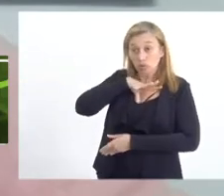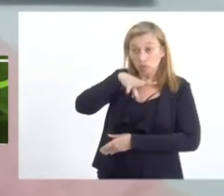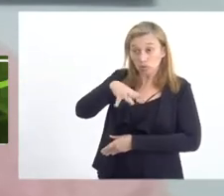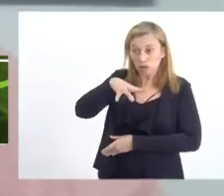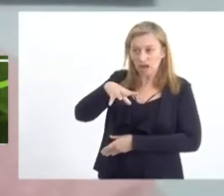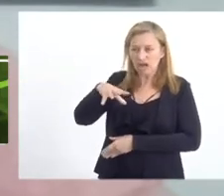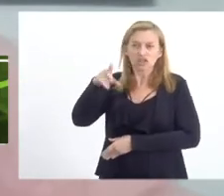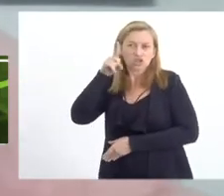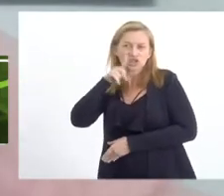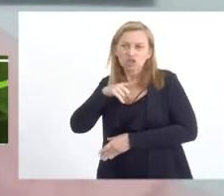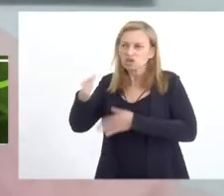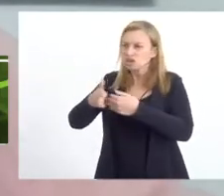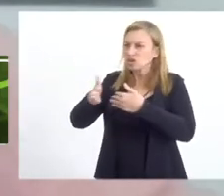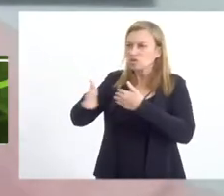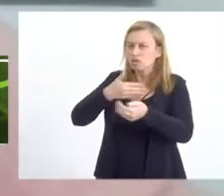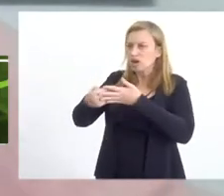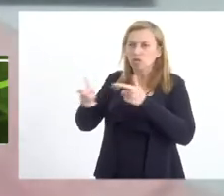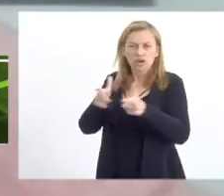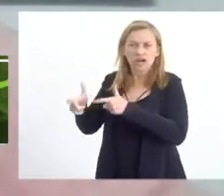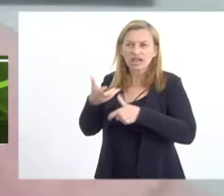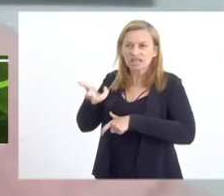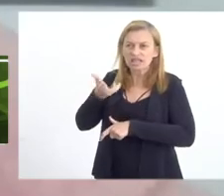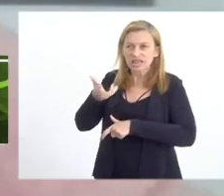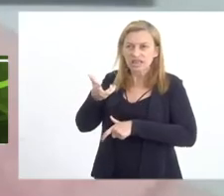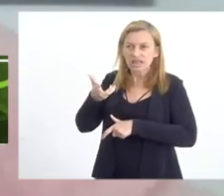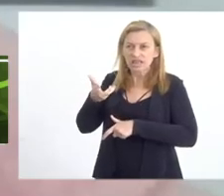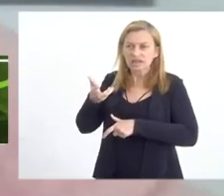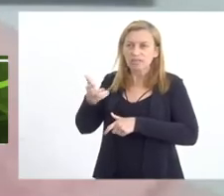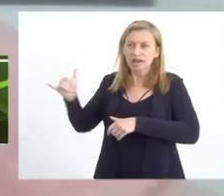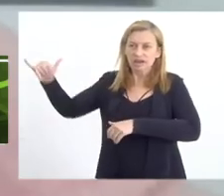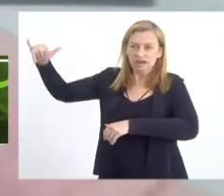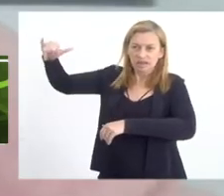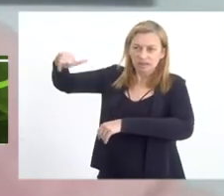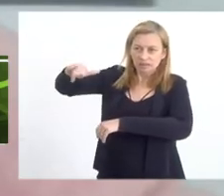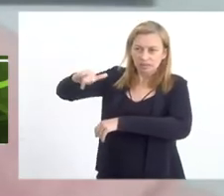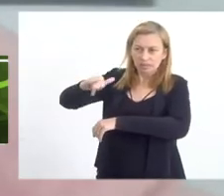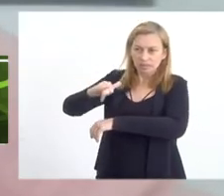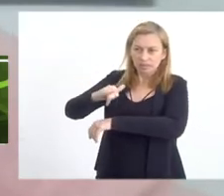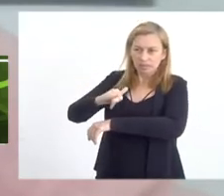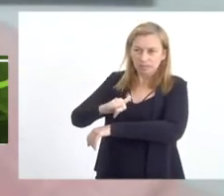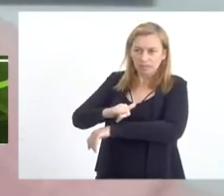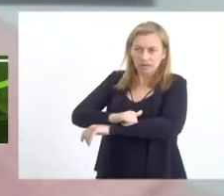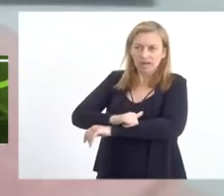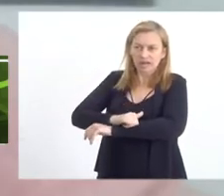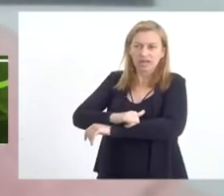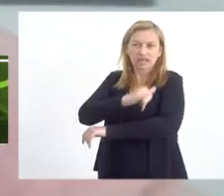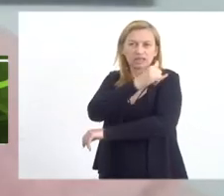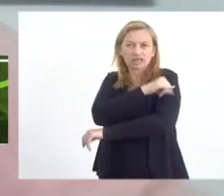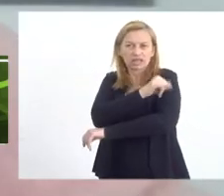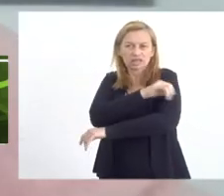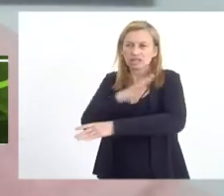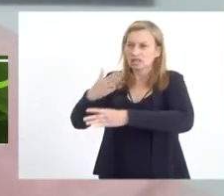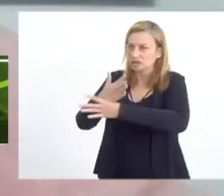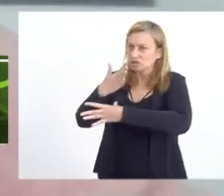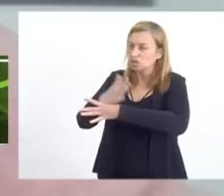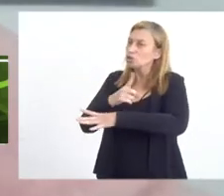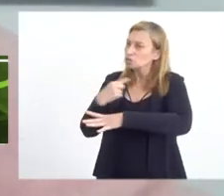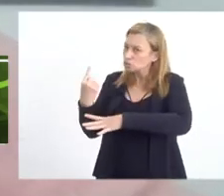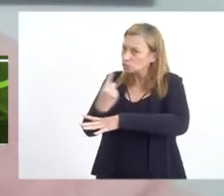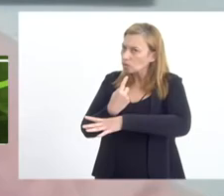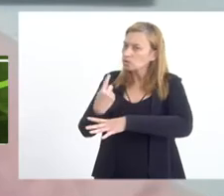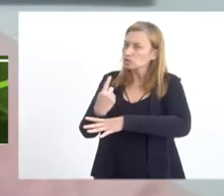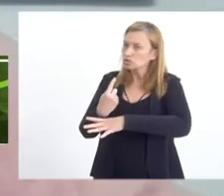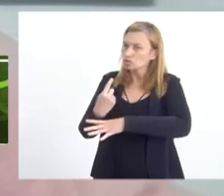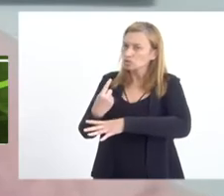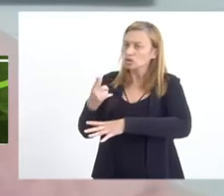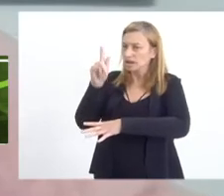Estados Unidos, aonde eles quiserem, para fazerem escala na cidade do Rio de Janeiro, claro, no nosso aeroporto